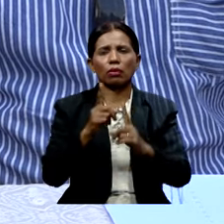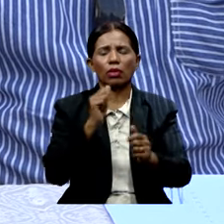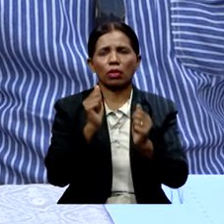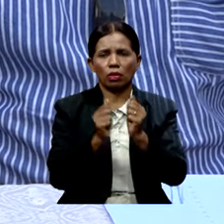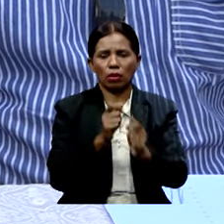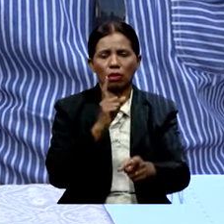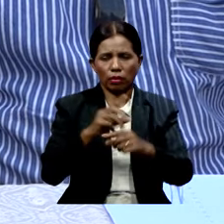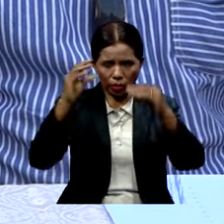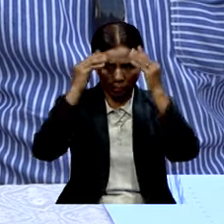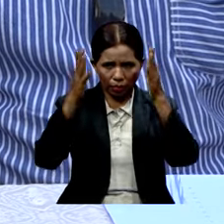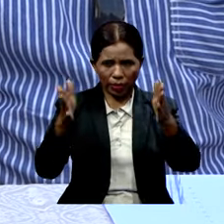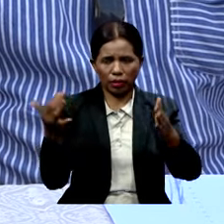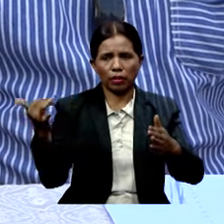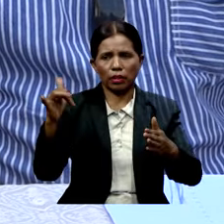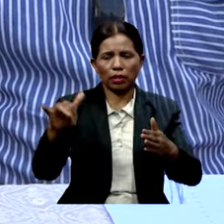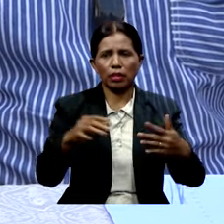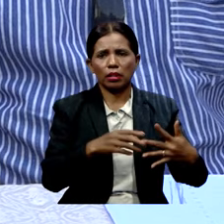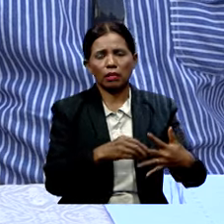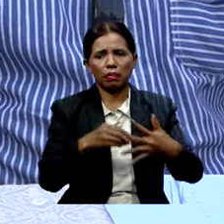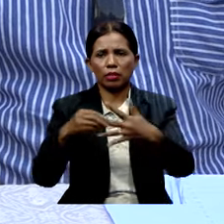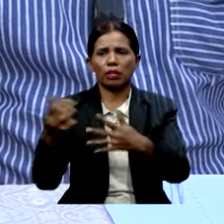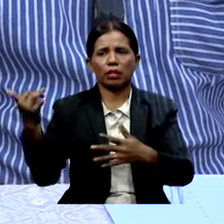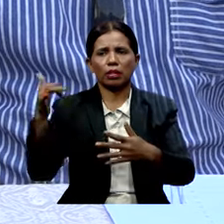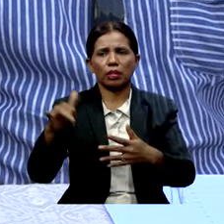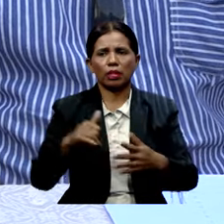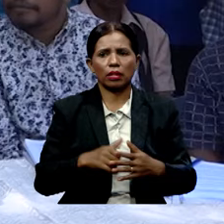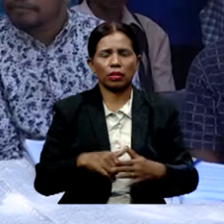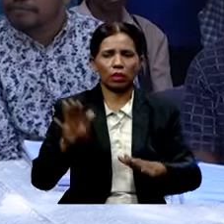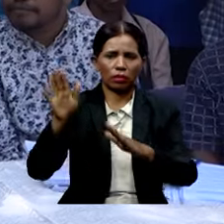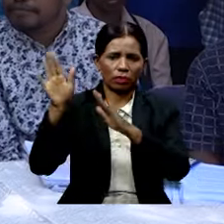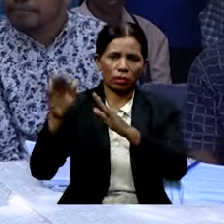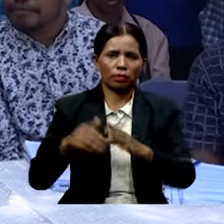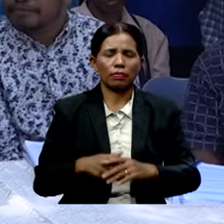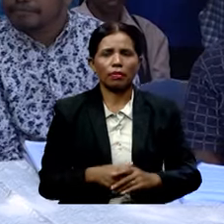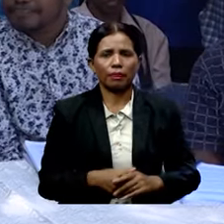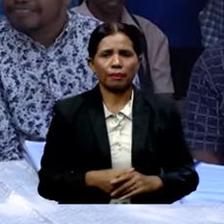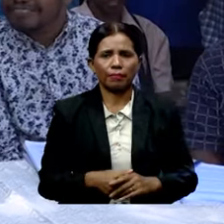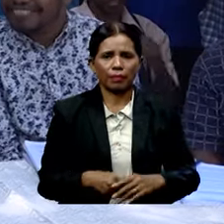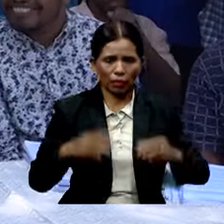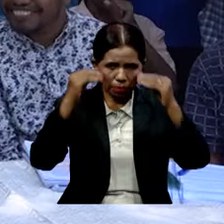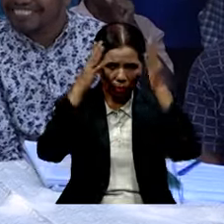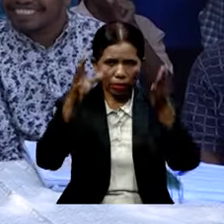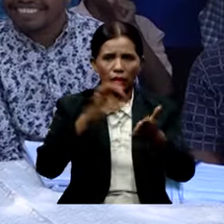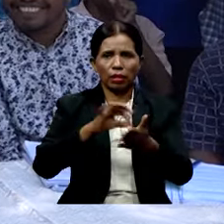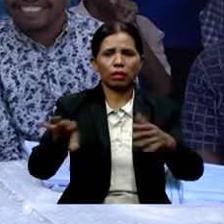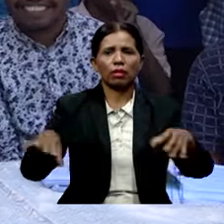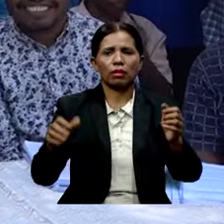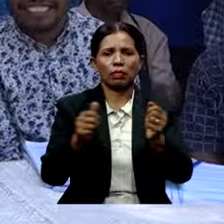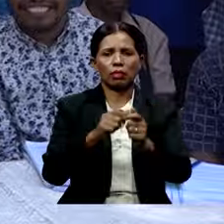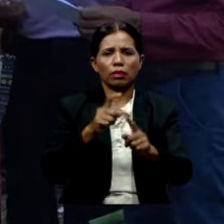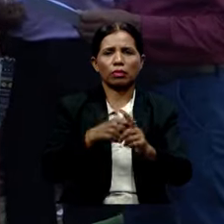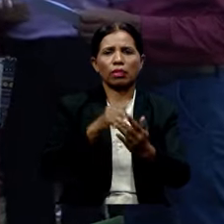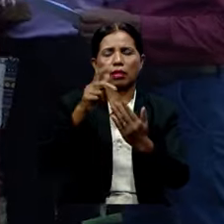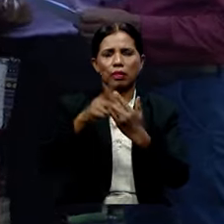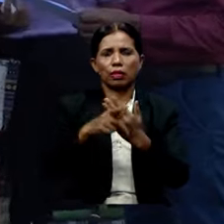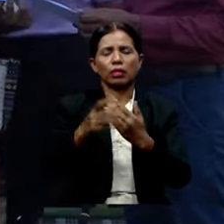professor Sira Liliu Sira Nebe iha ares remotas. Professor Siranebe assina contrato ia fulan abril, no se remata